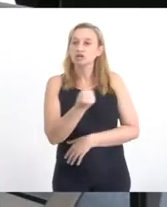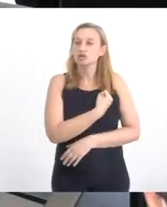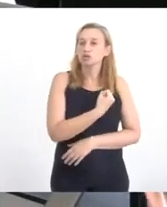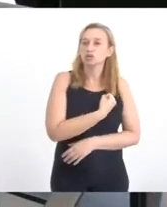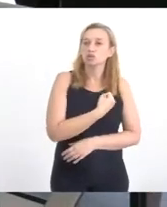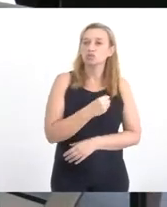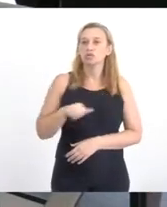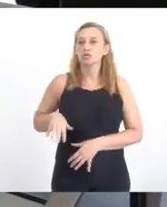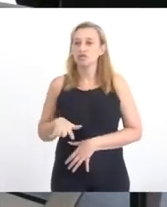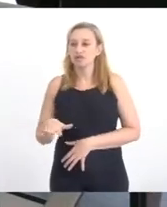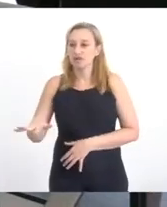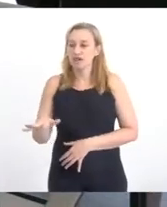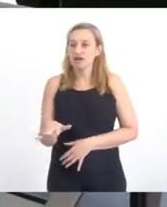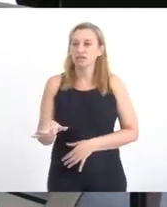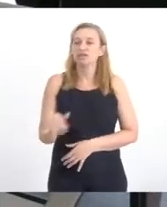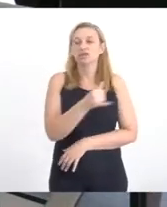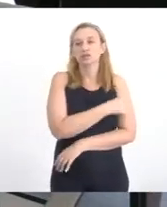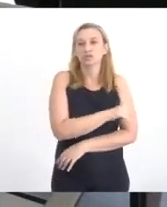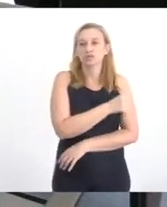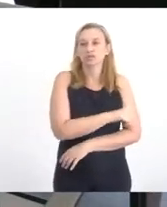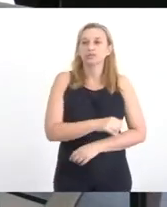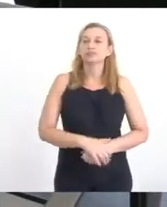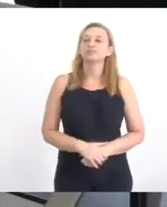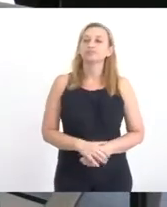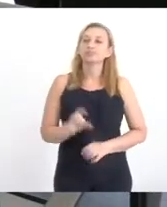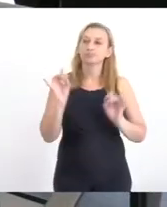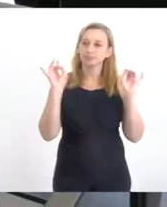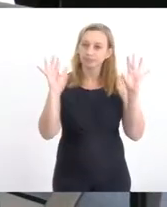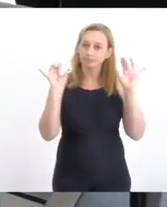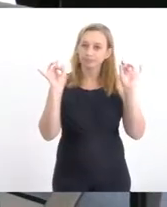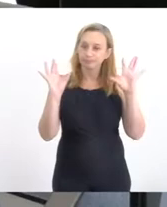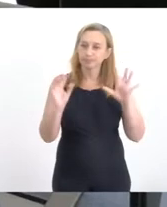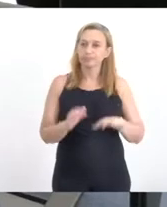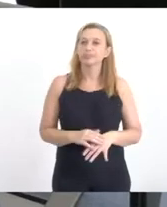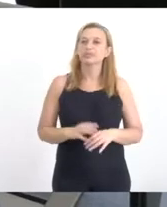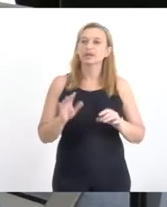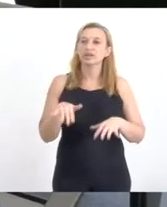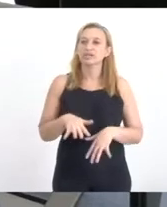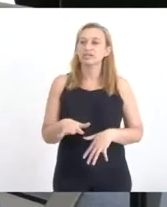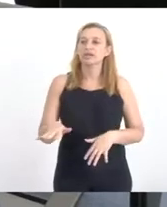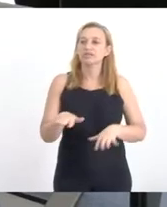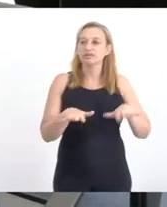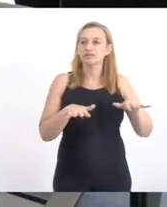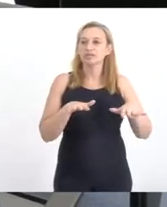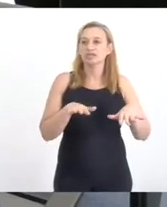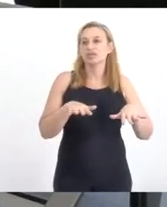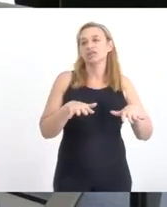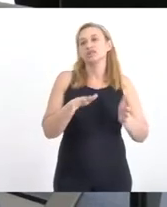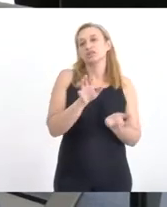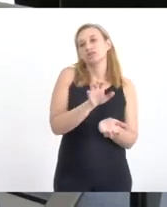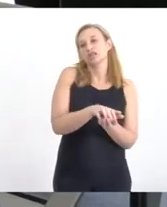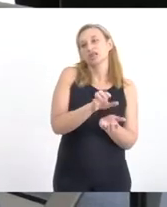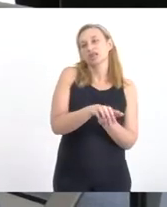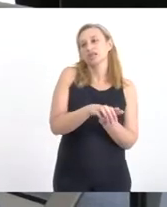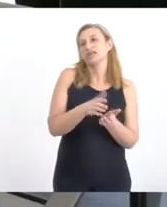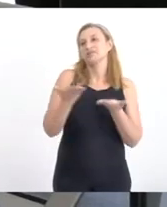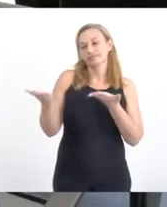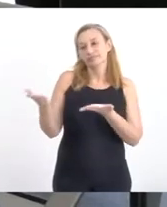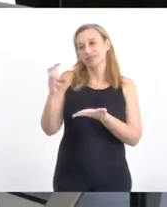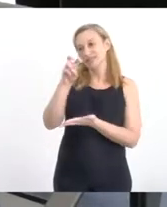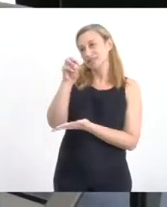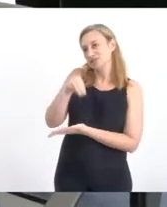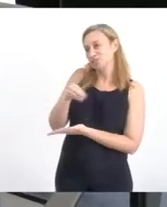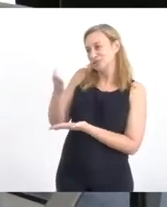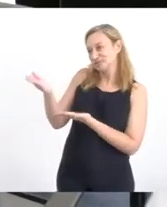de dados sobre as favelas e periferias do Rio de Janeiro em especial sobre a favela do jacarezinho Mariana querida se